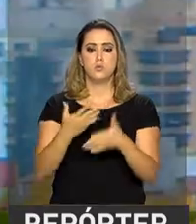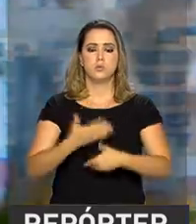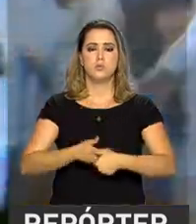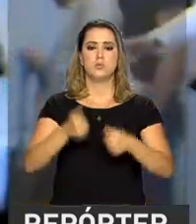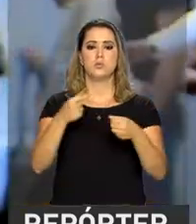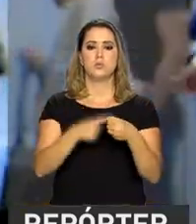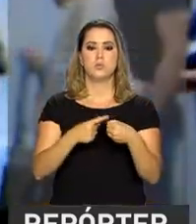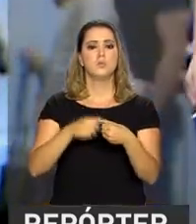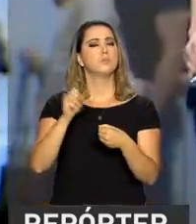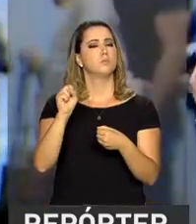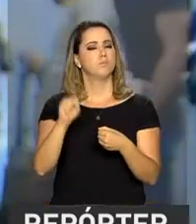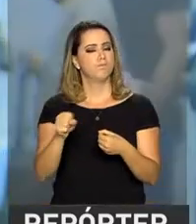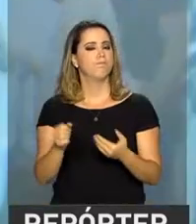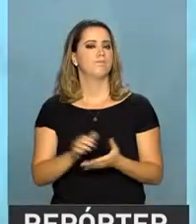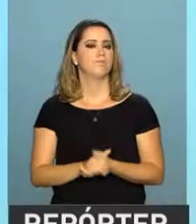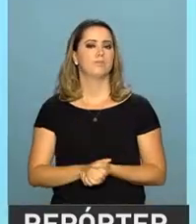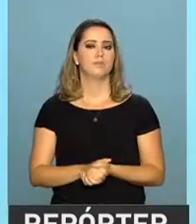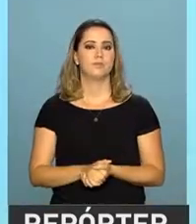cidade